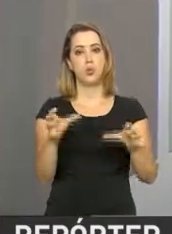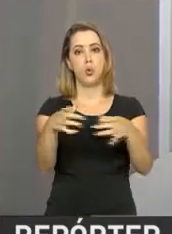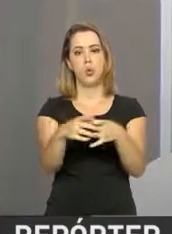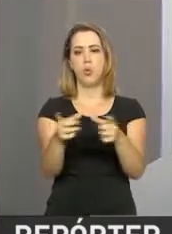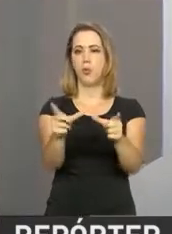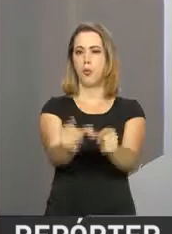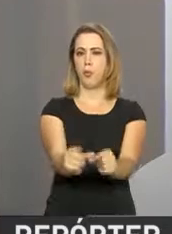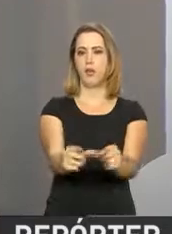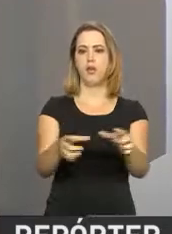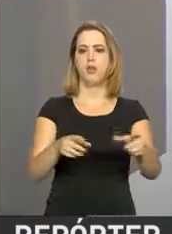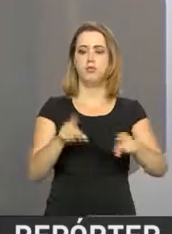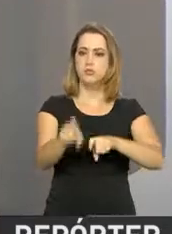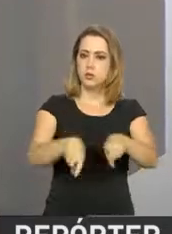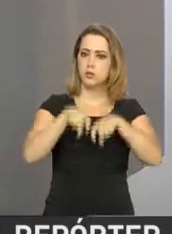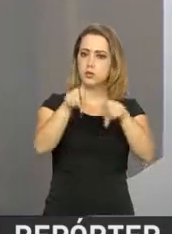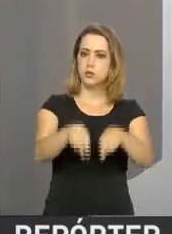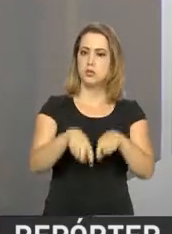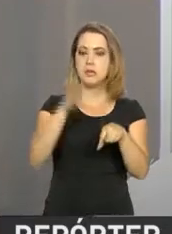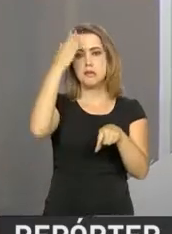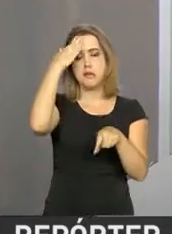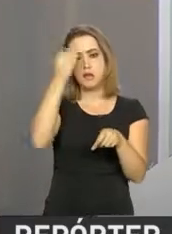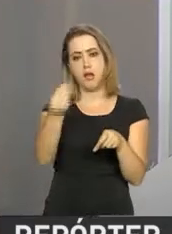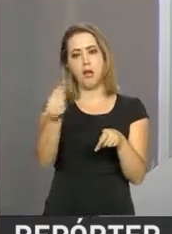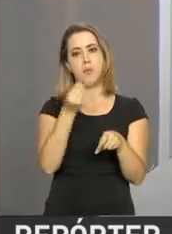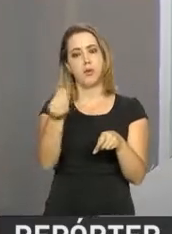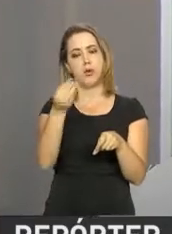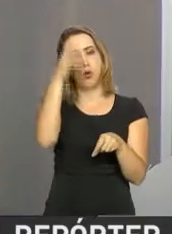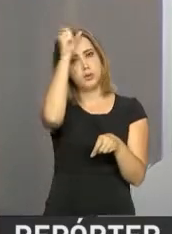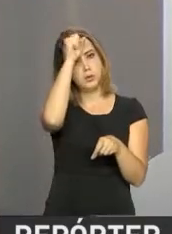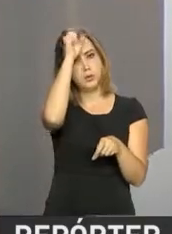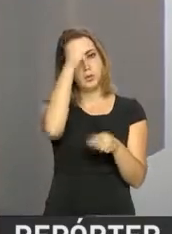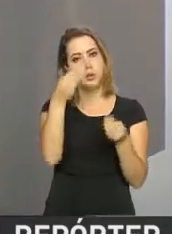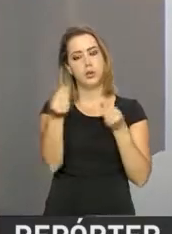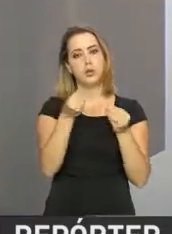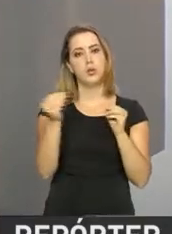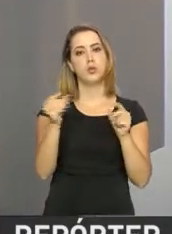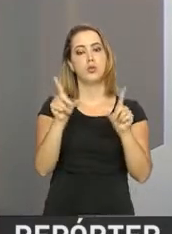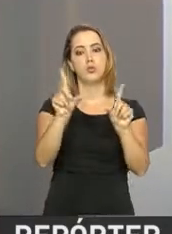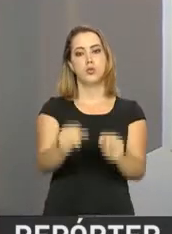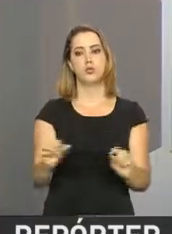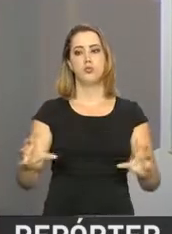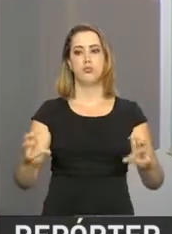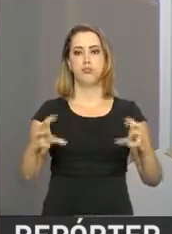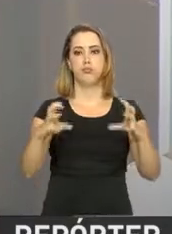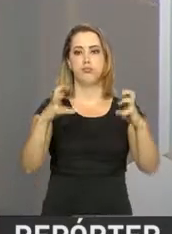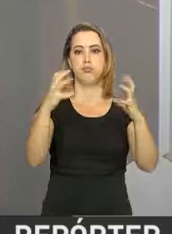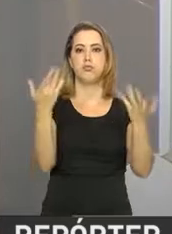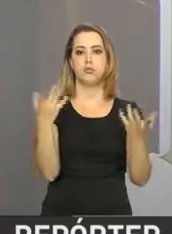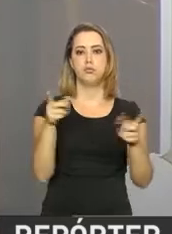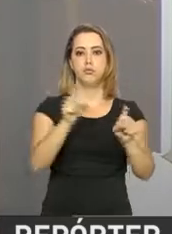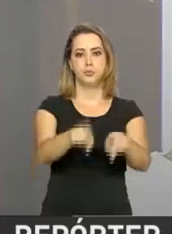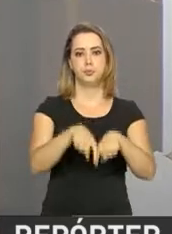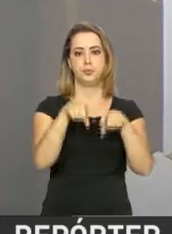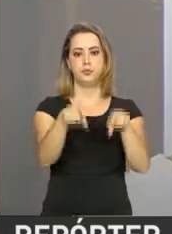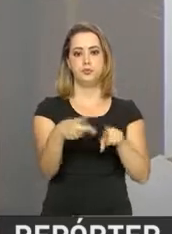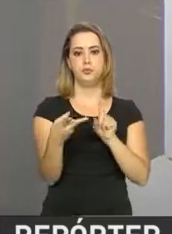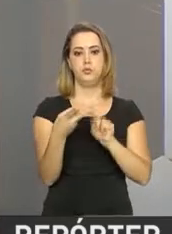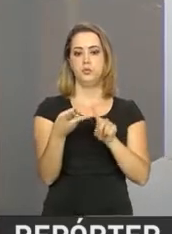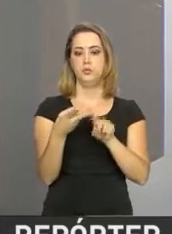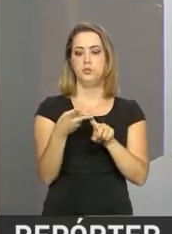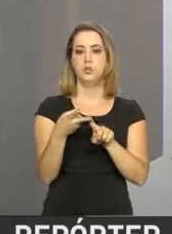para que ele consiga efetivamente adotar práticas de baixo carbono no campo quanto ele e